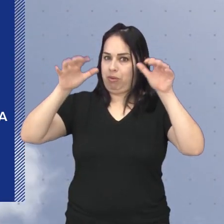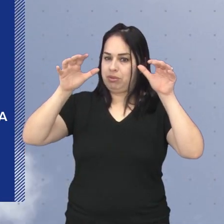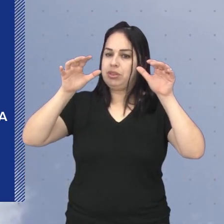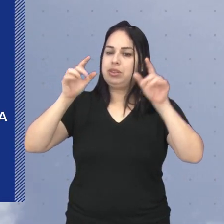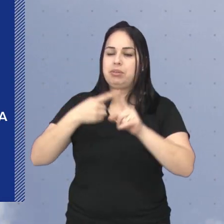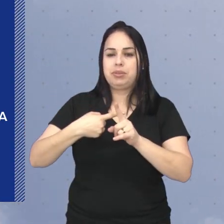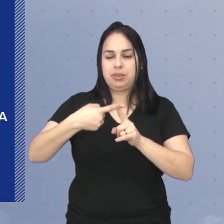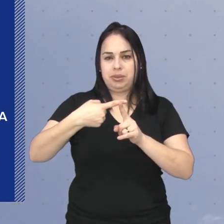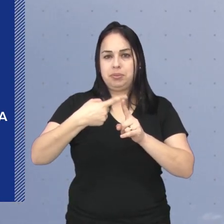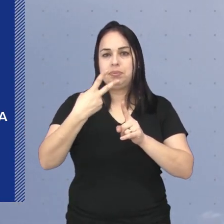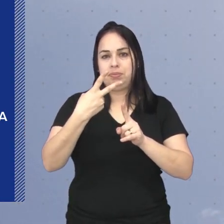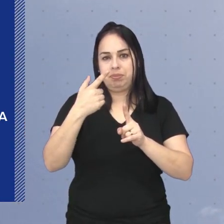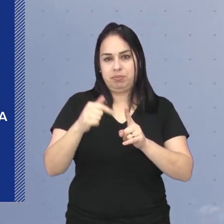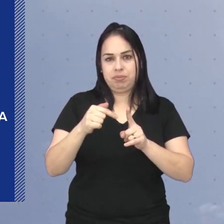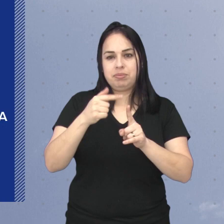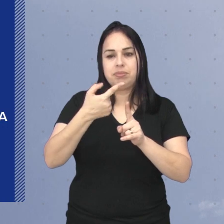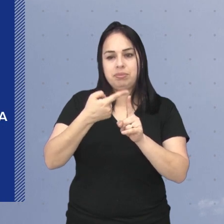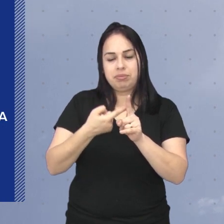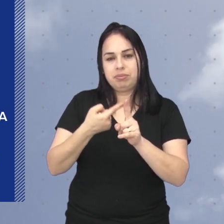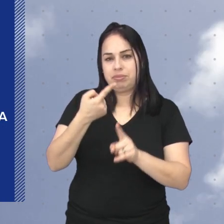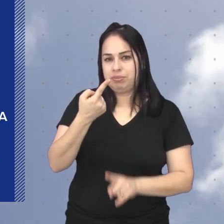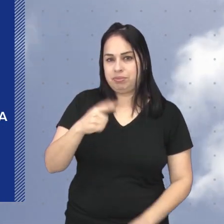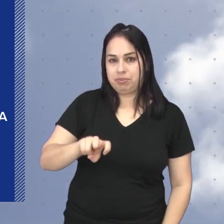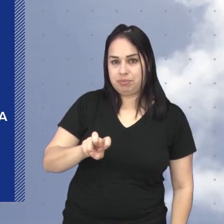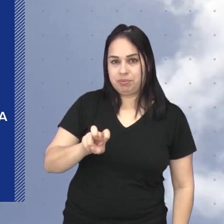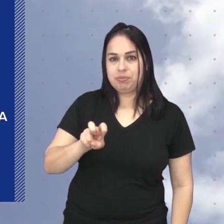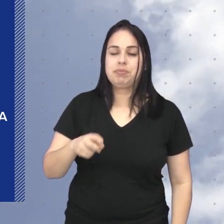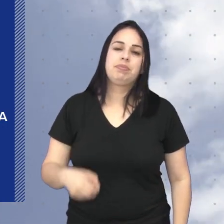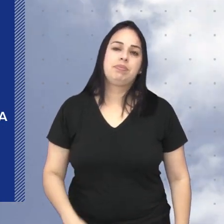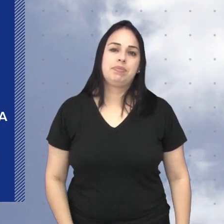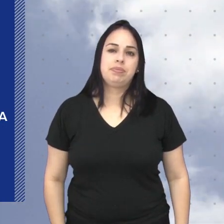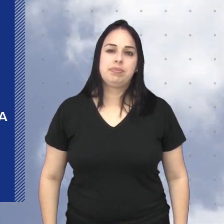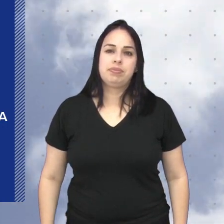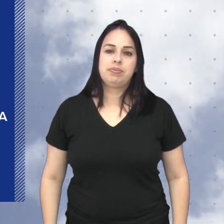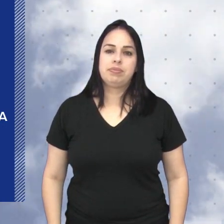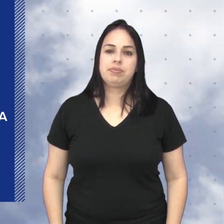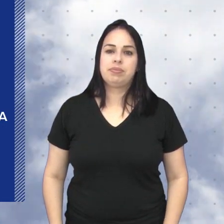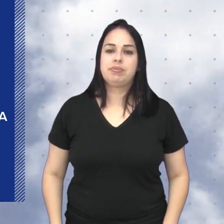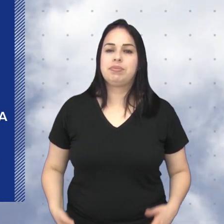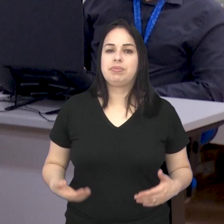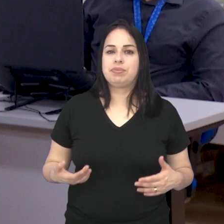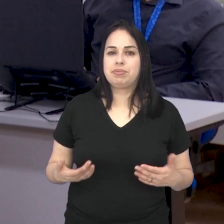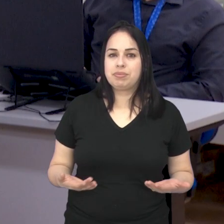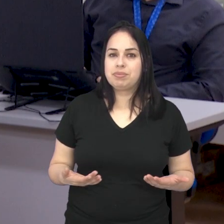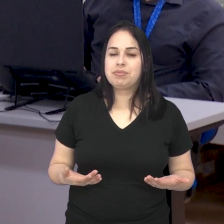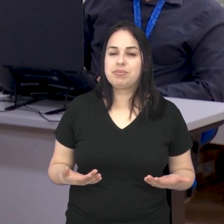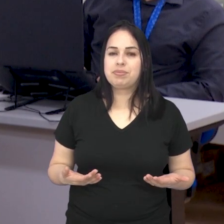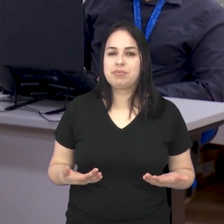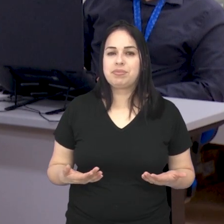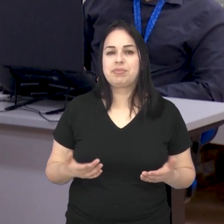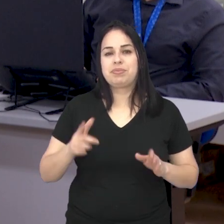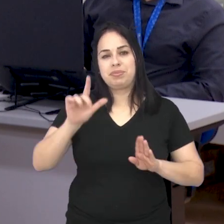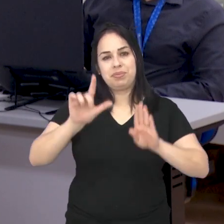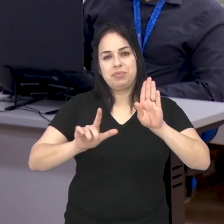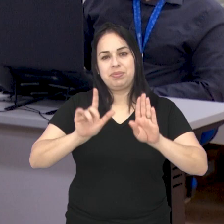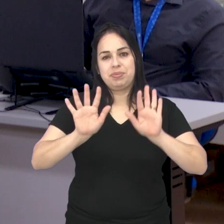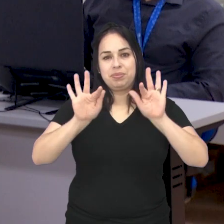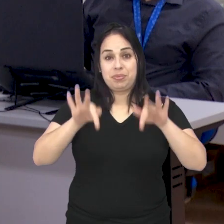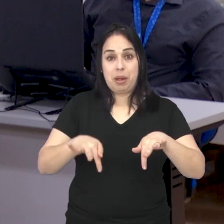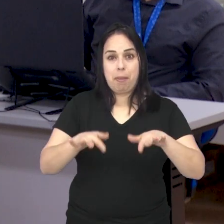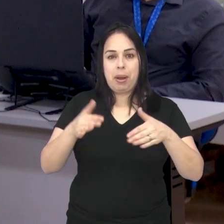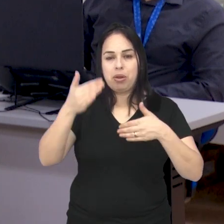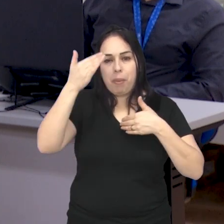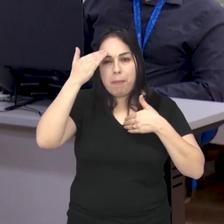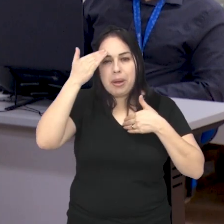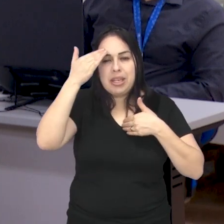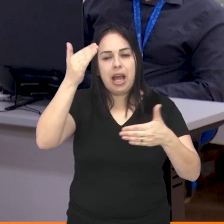qualquer momento. A máxima é de 27 graus e a mínima de 15. Bom, pessoal, é isso. O nosso jornal fica por